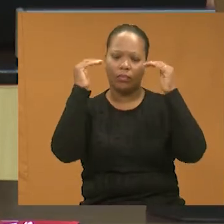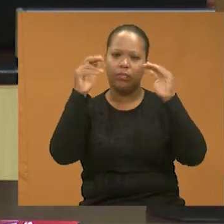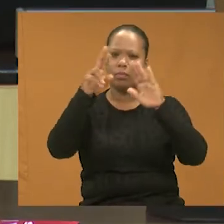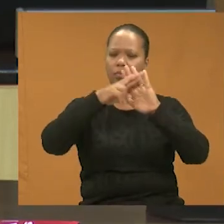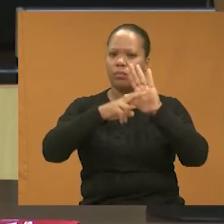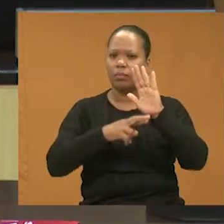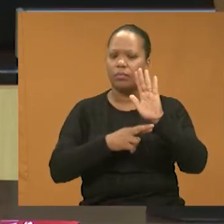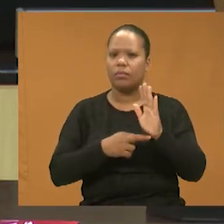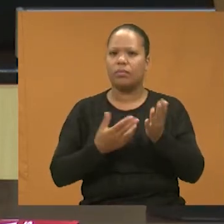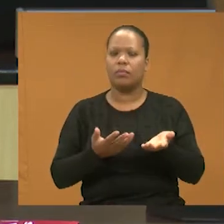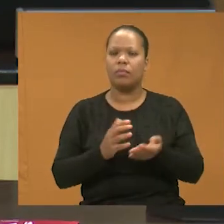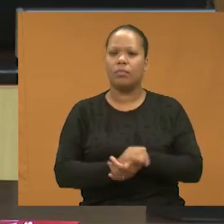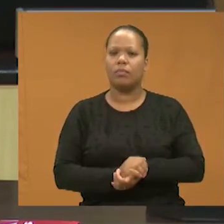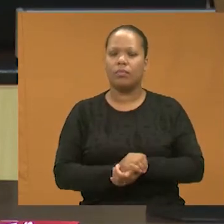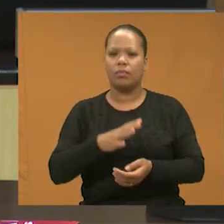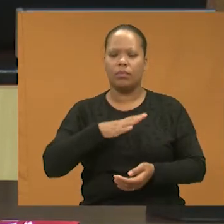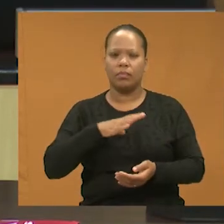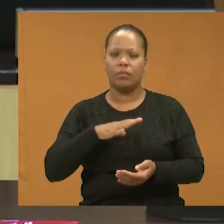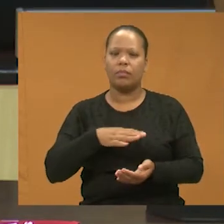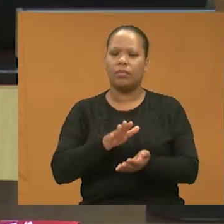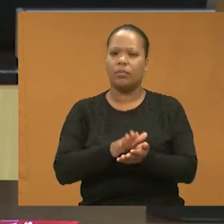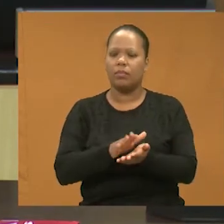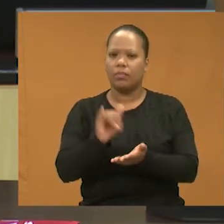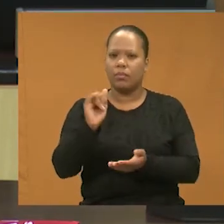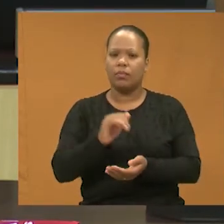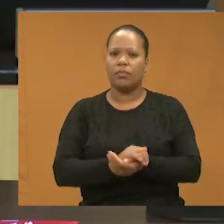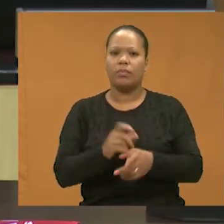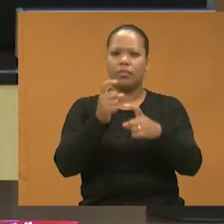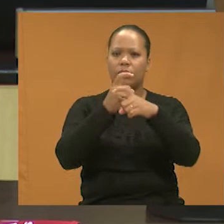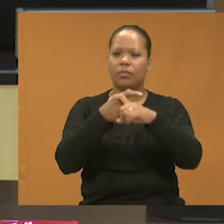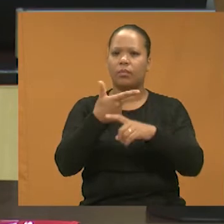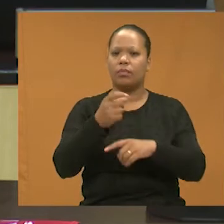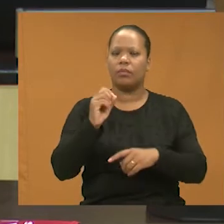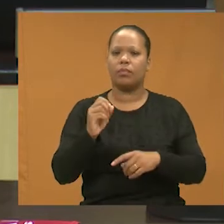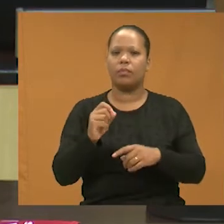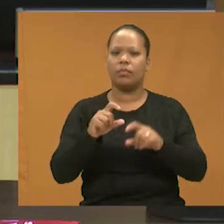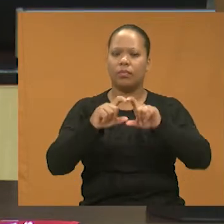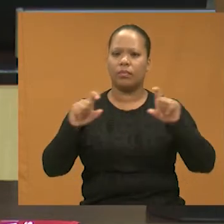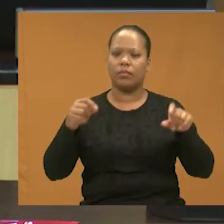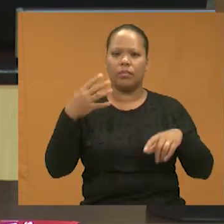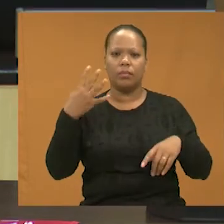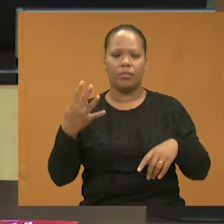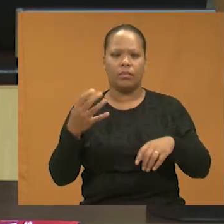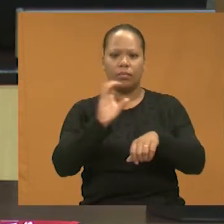do Município de Jacareí, artigo 20, inciso 6, parágrafo 4, da Constituição